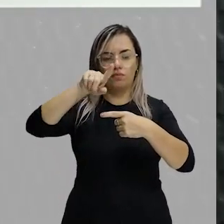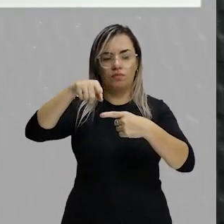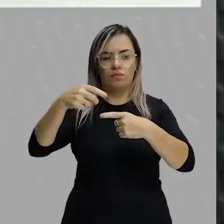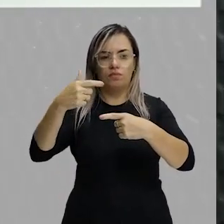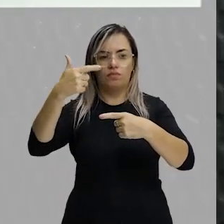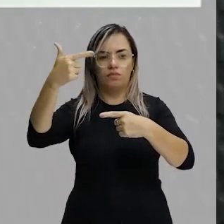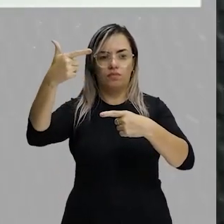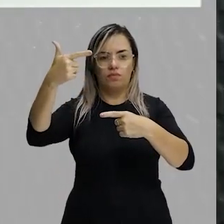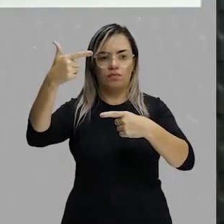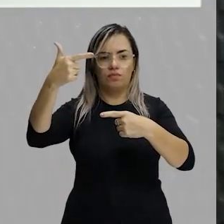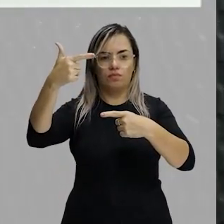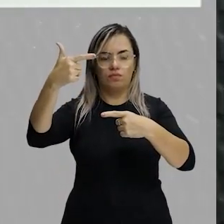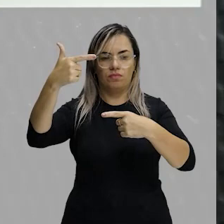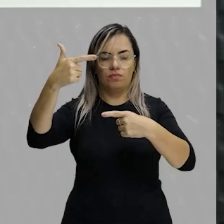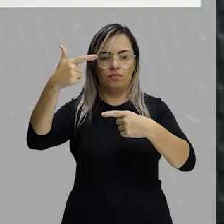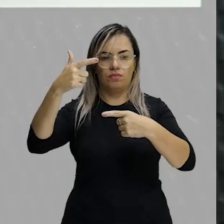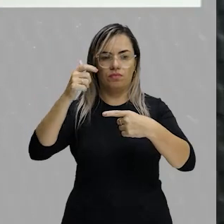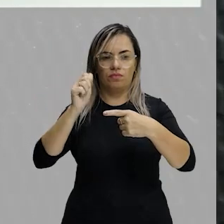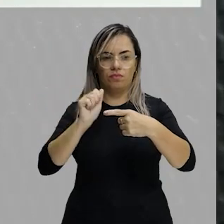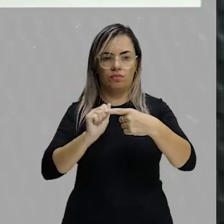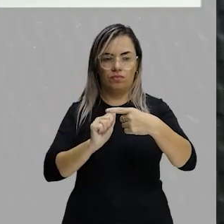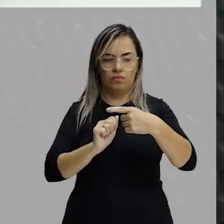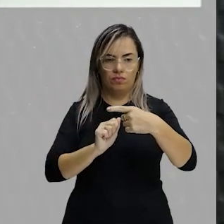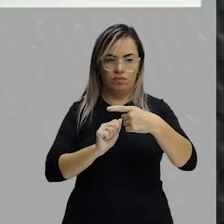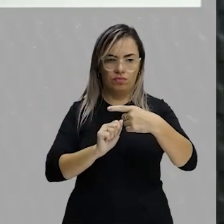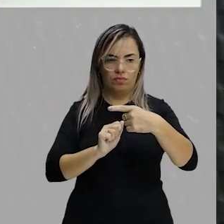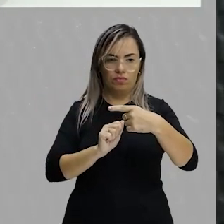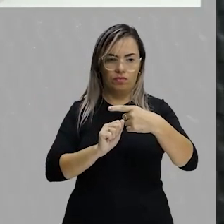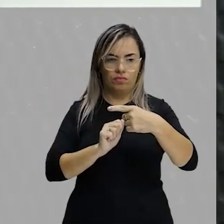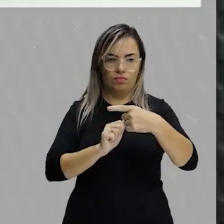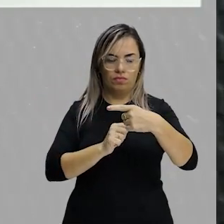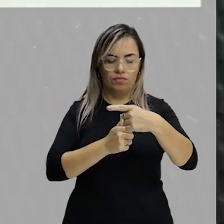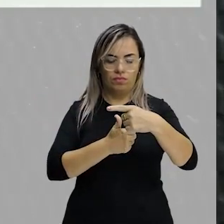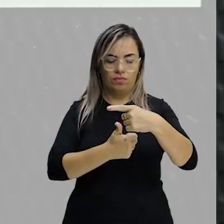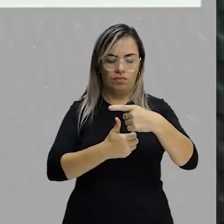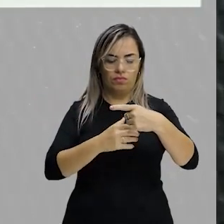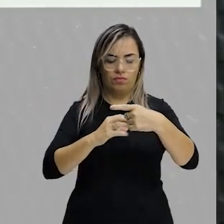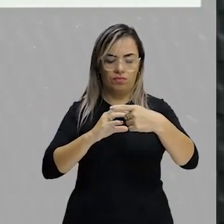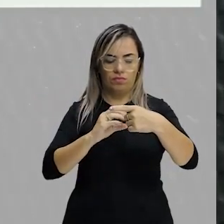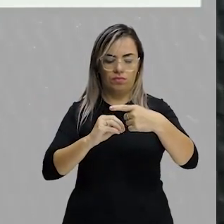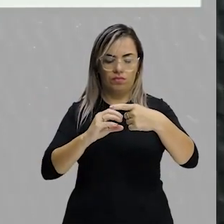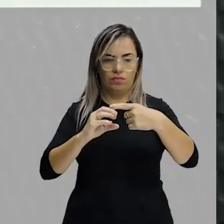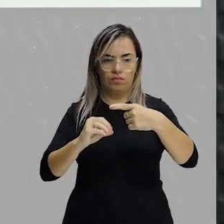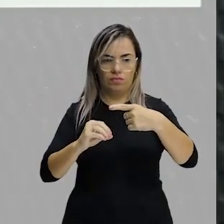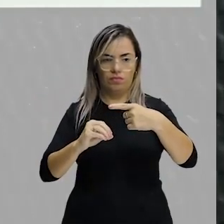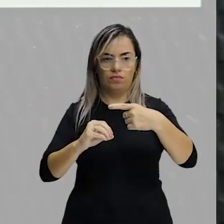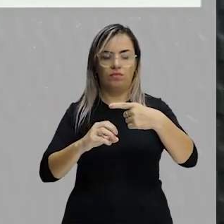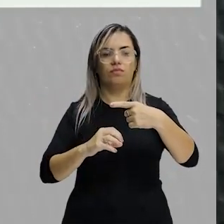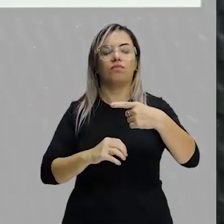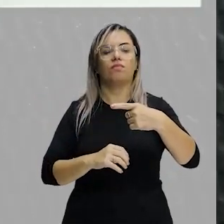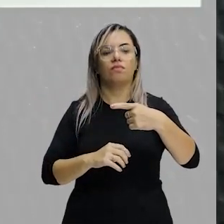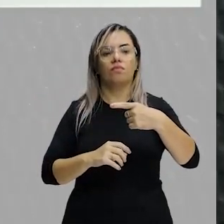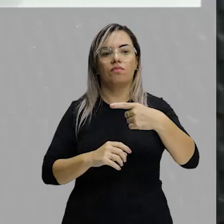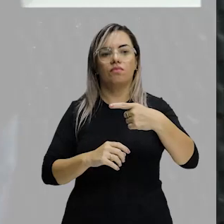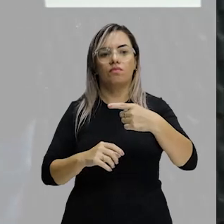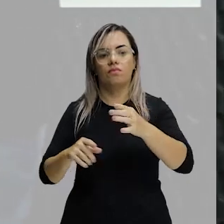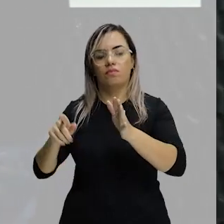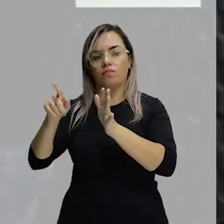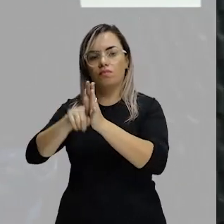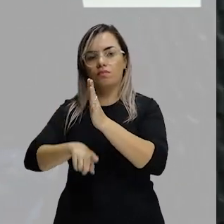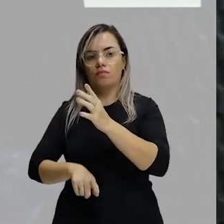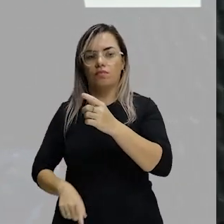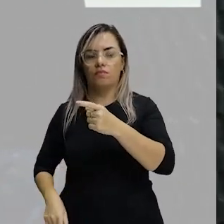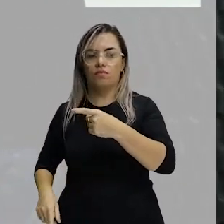quadrado sobre A ao quadrado. 10 ao quadrado é 100. Tá? Menos